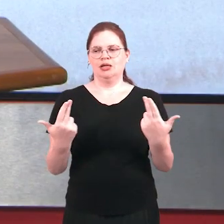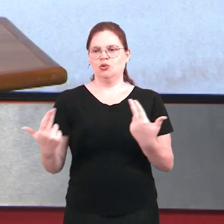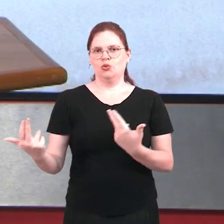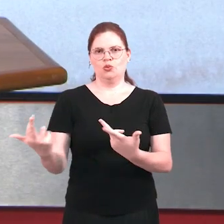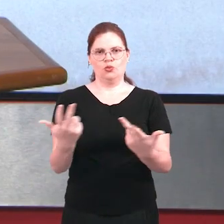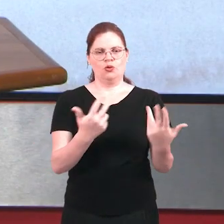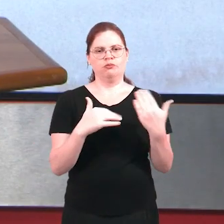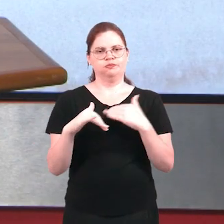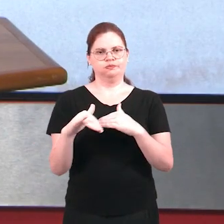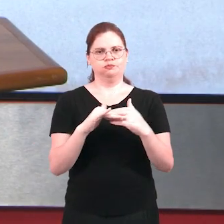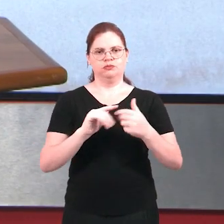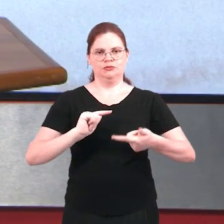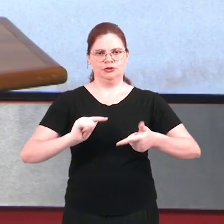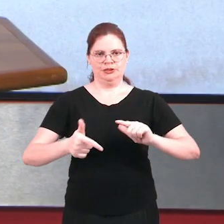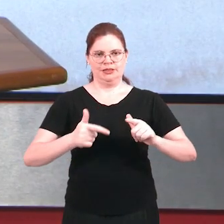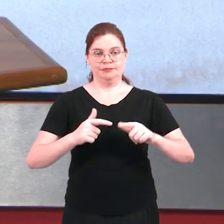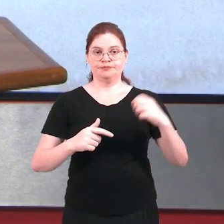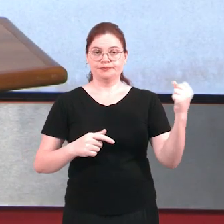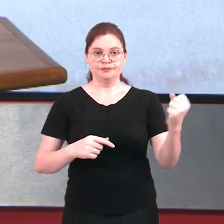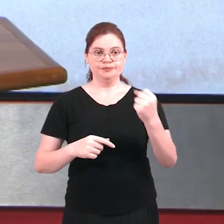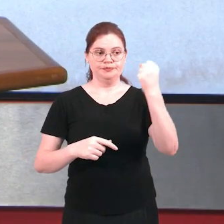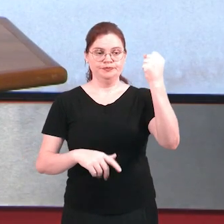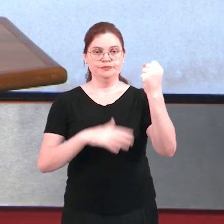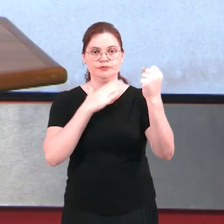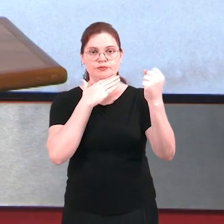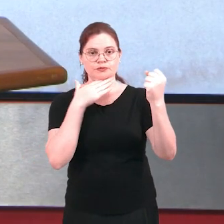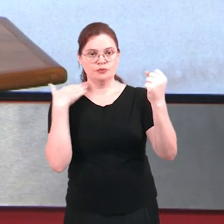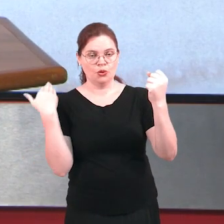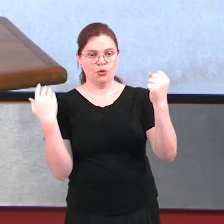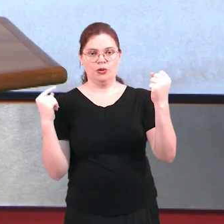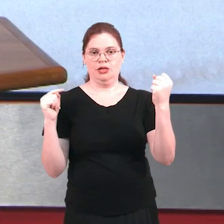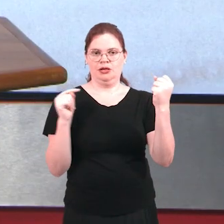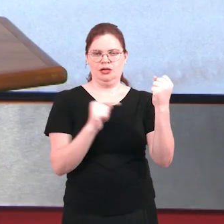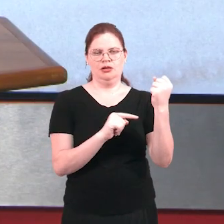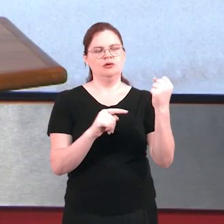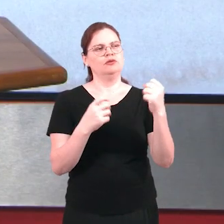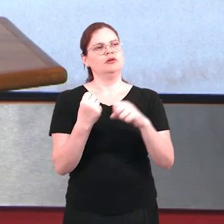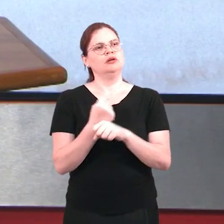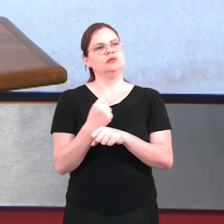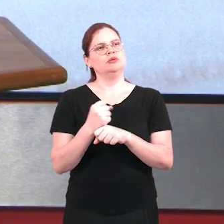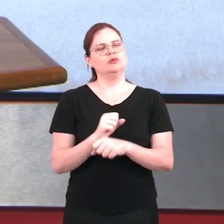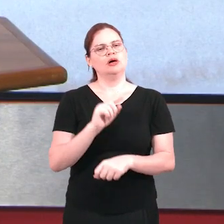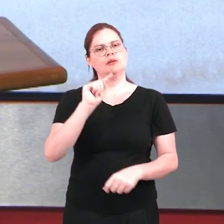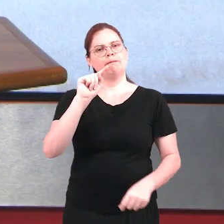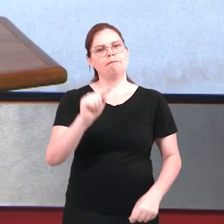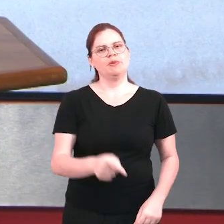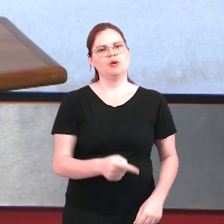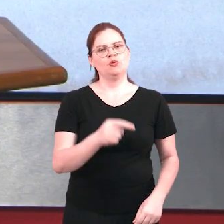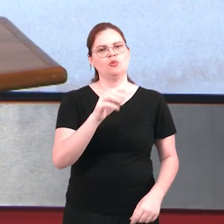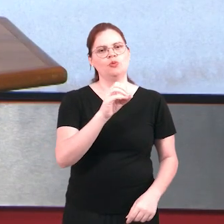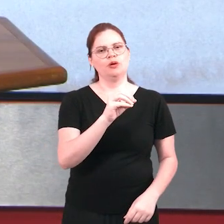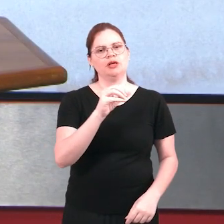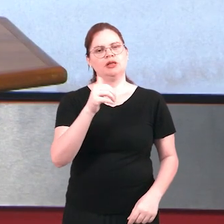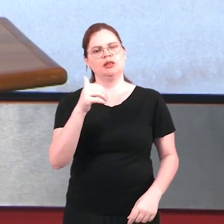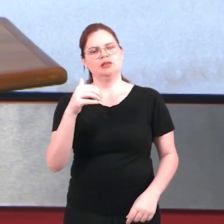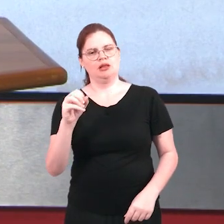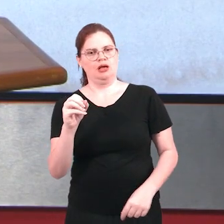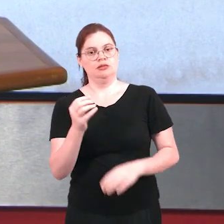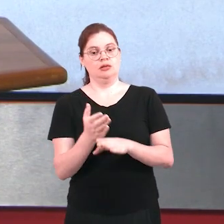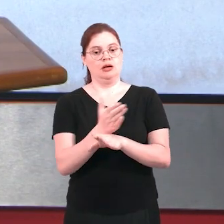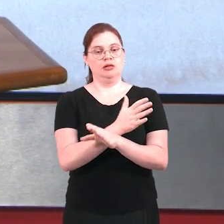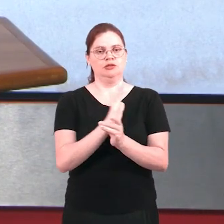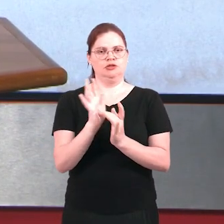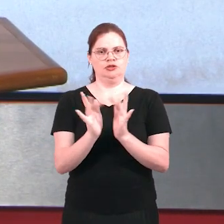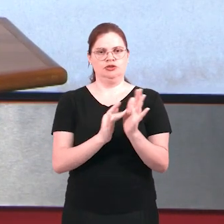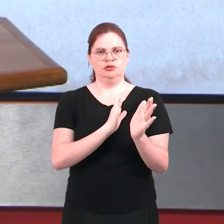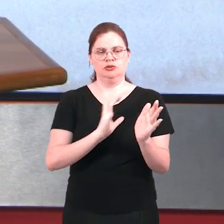de Israel. Após a morte de Saul, no ano 1010 a.C., as